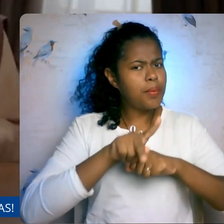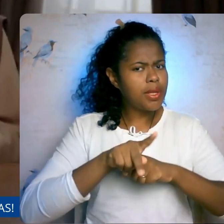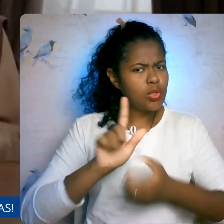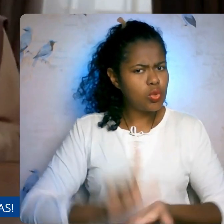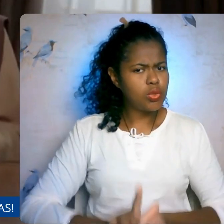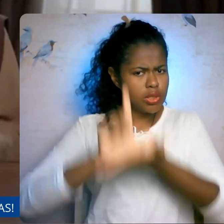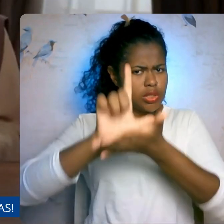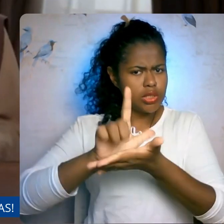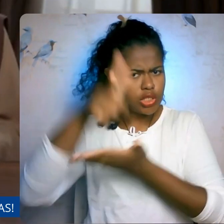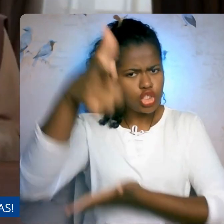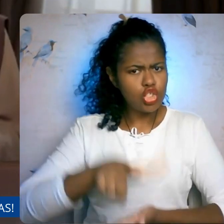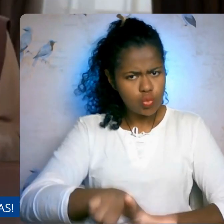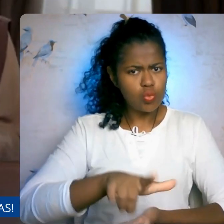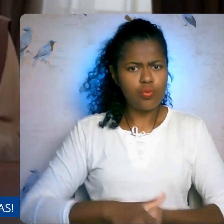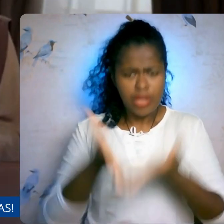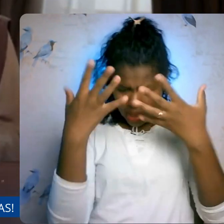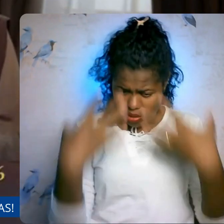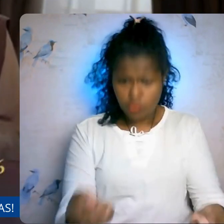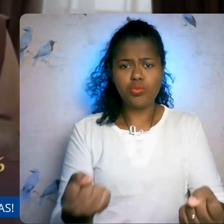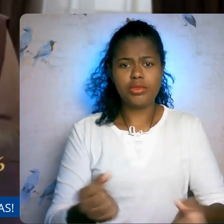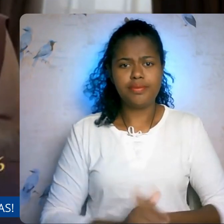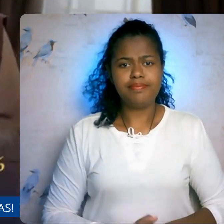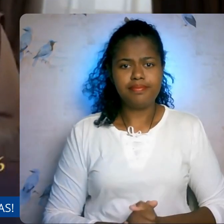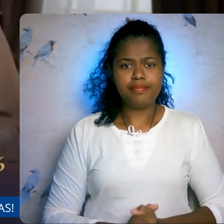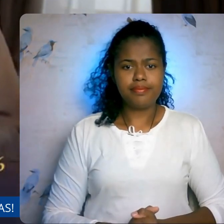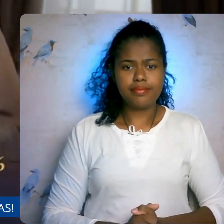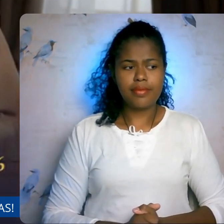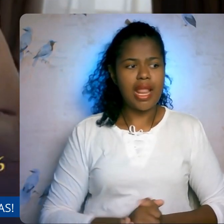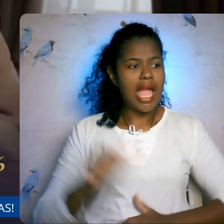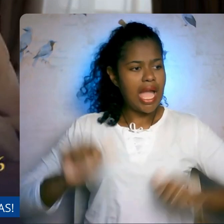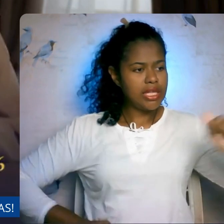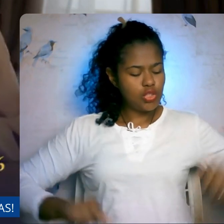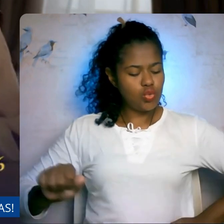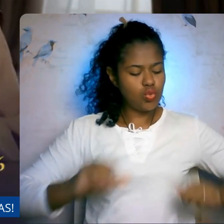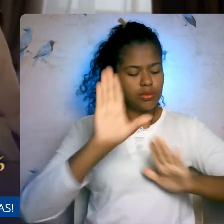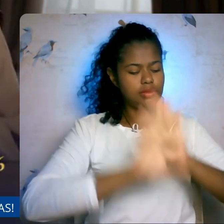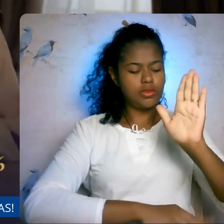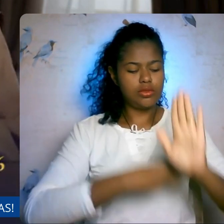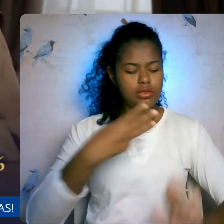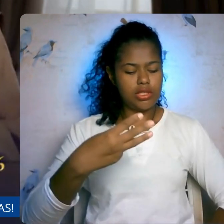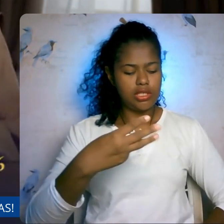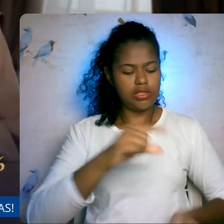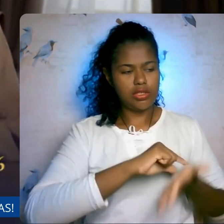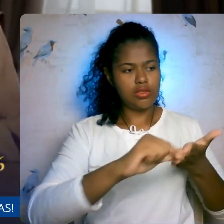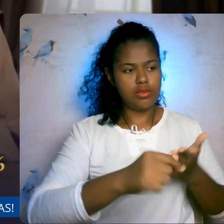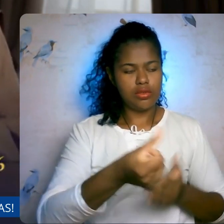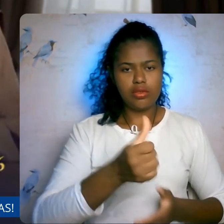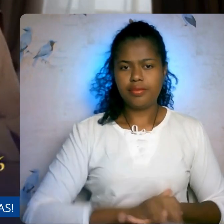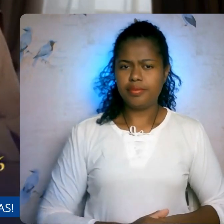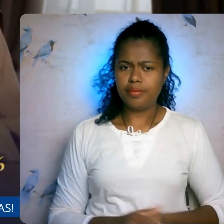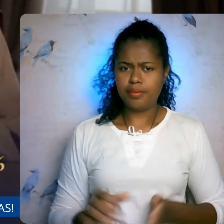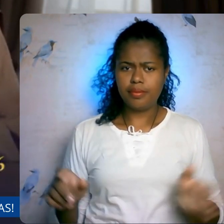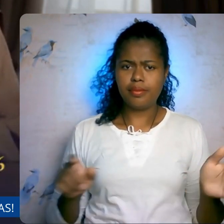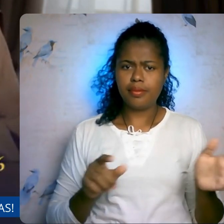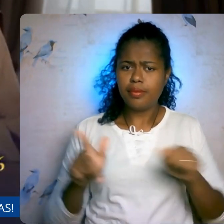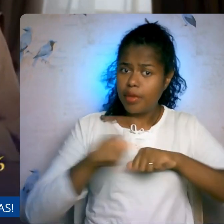sua liderança. Atos 3:6. Atos 3:6. Pedro, porém, disse, não tenho